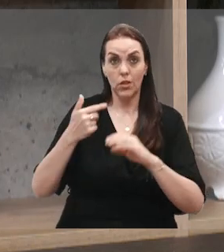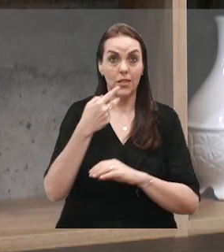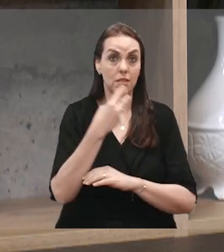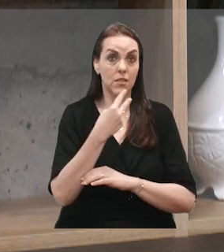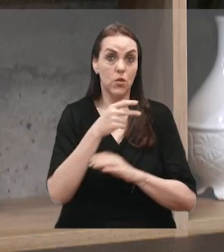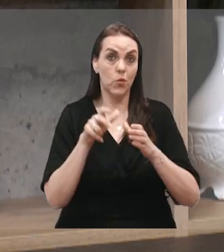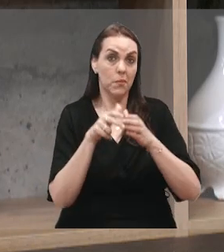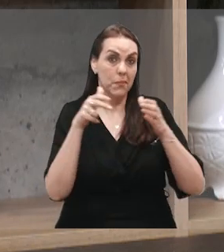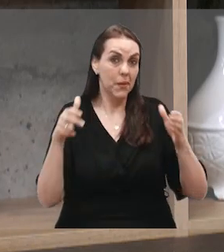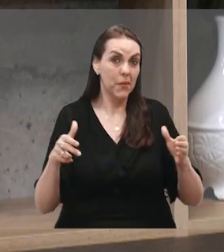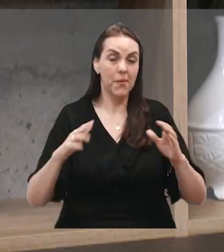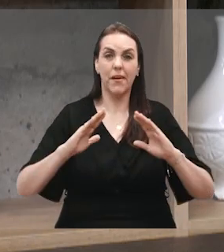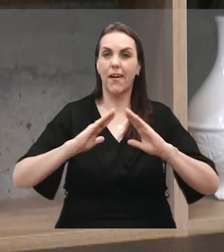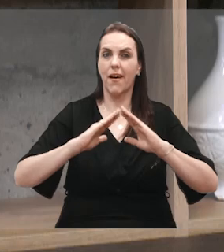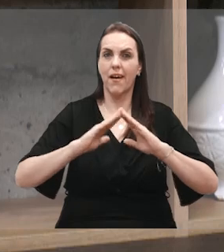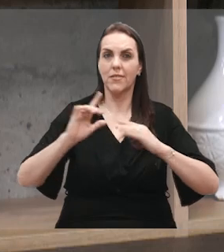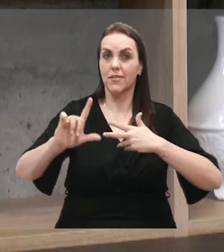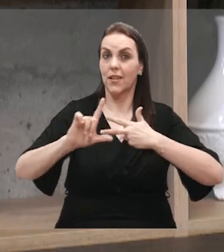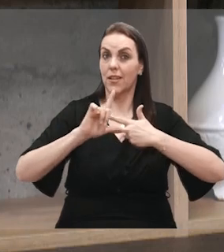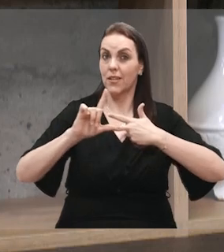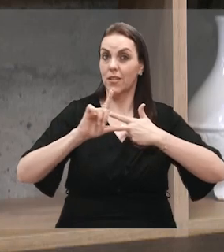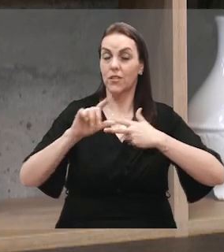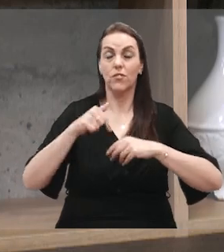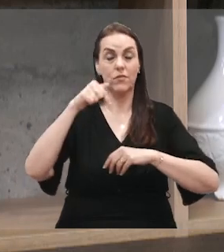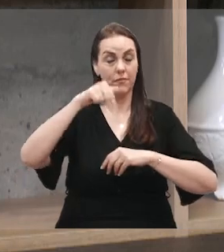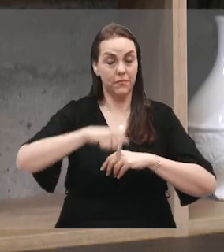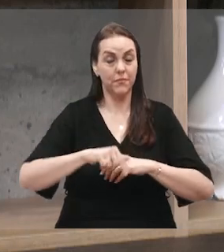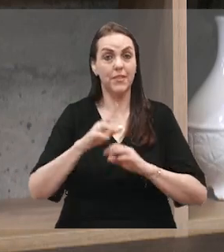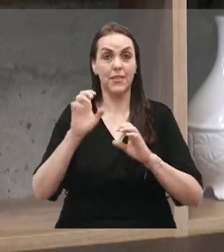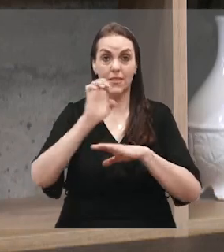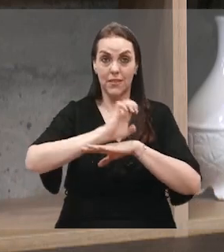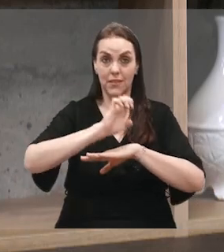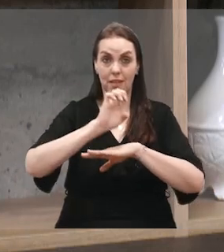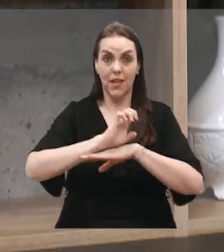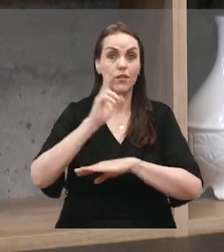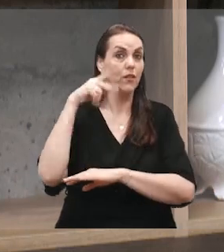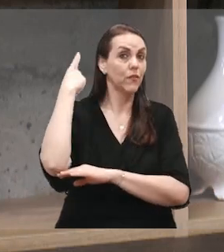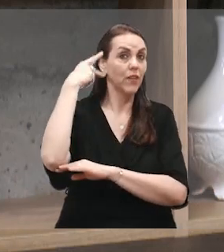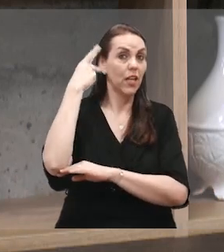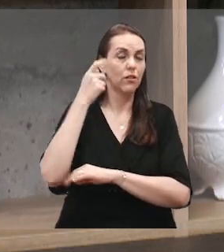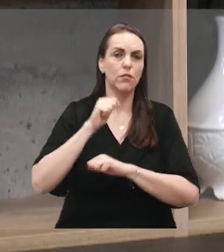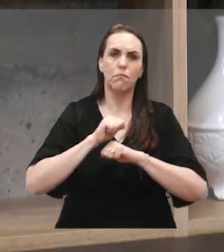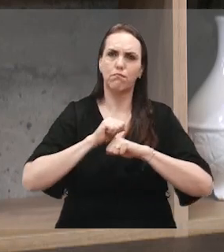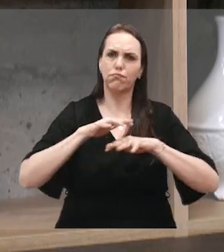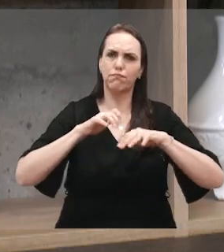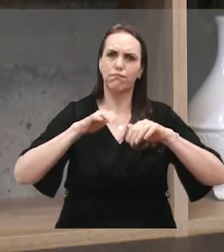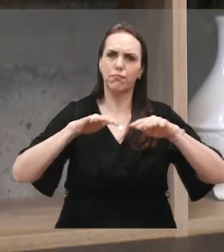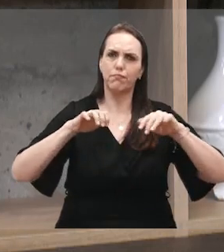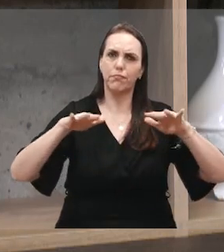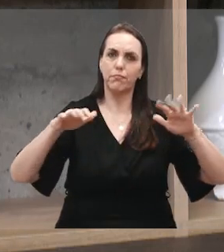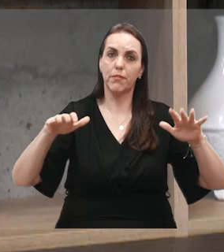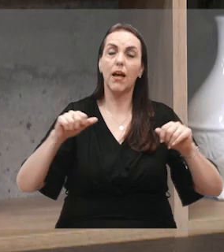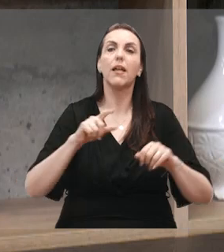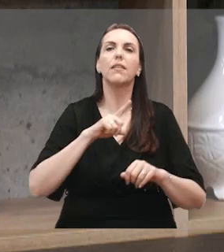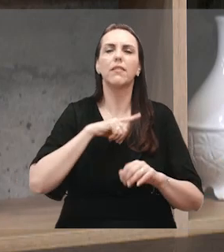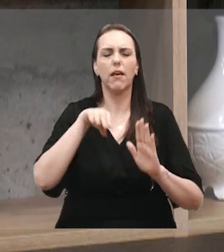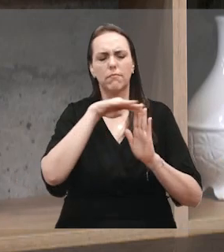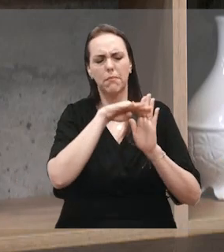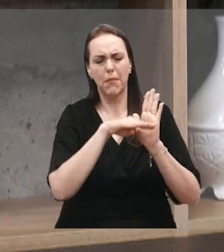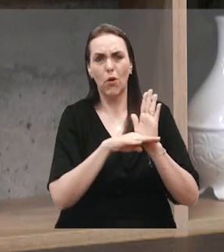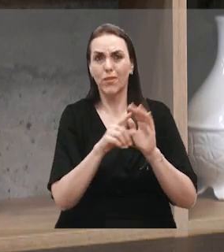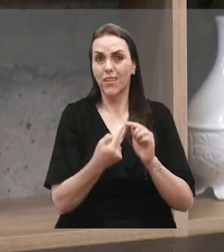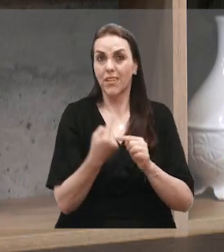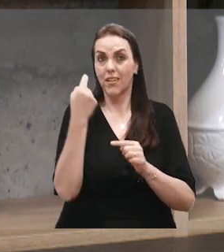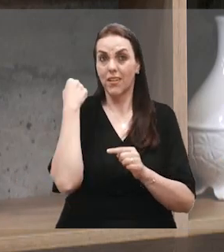casa legislativa do estado de vereadores, ela certamente reverberou e nós estamos falando de um pleito lá de